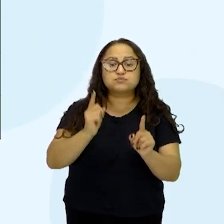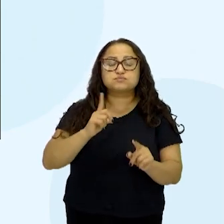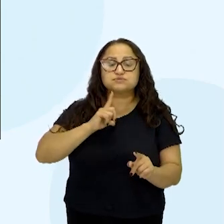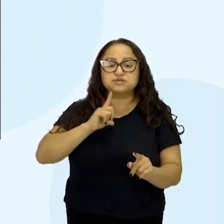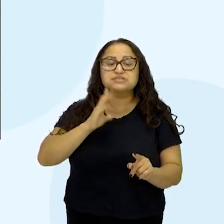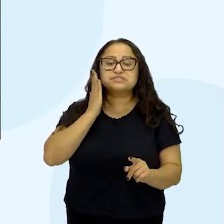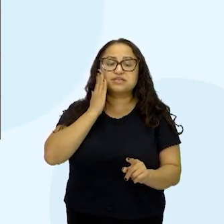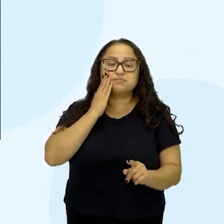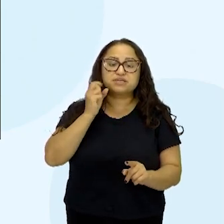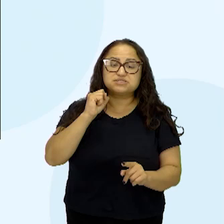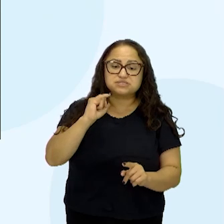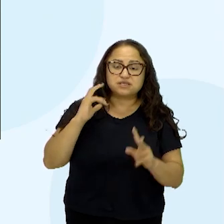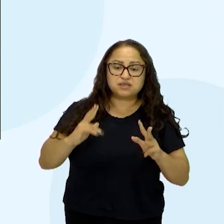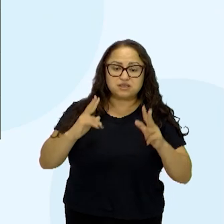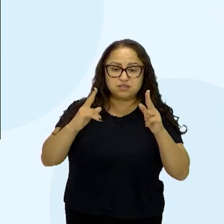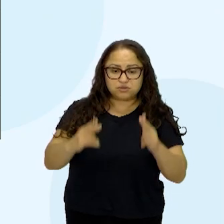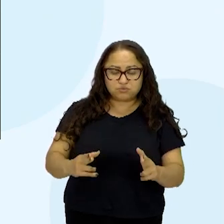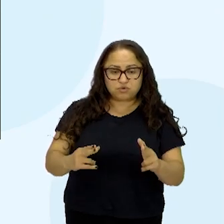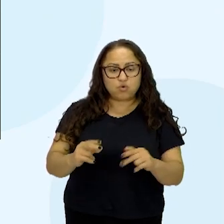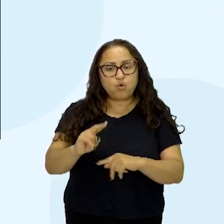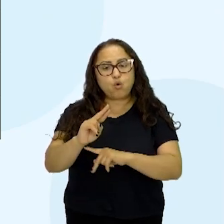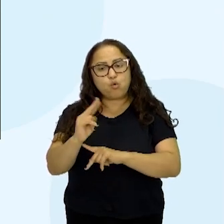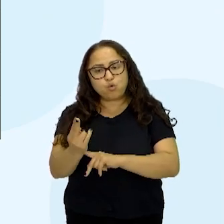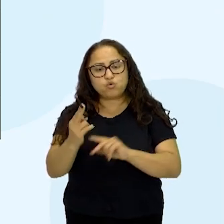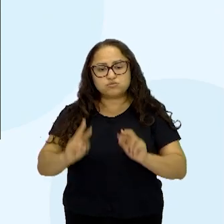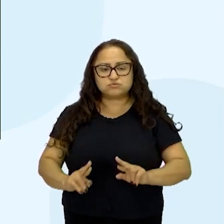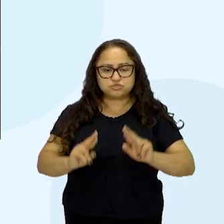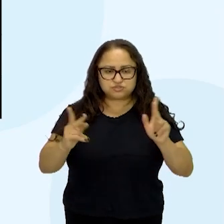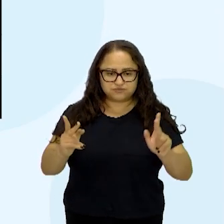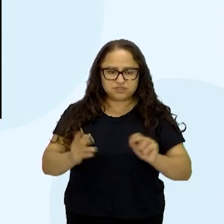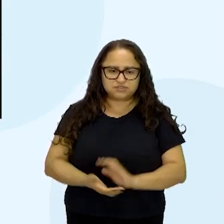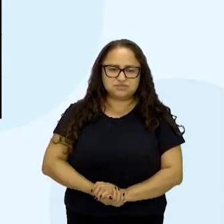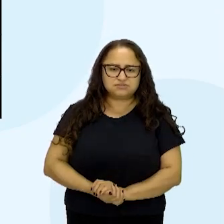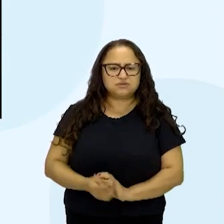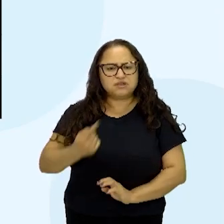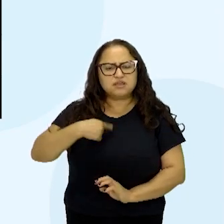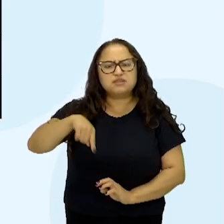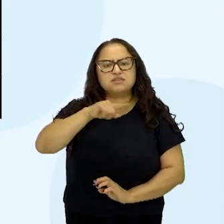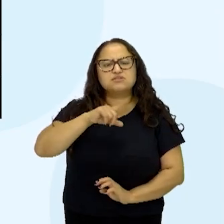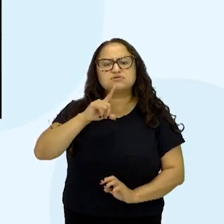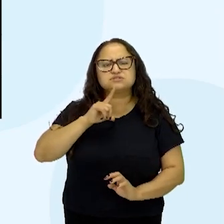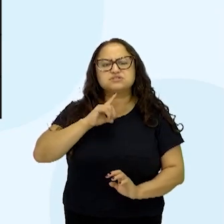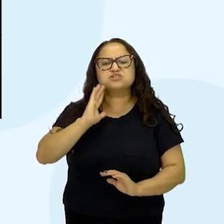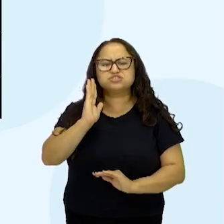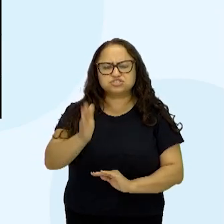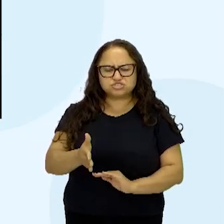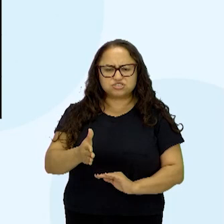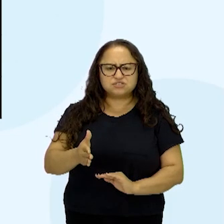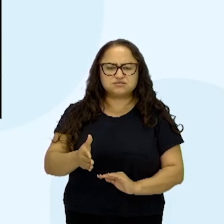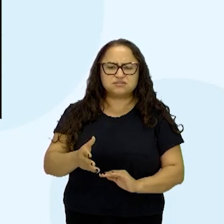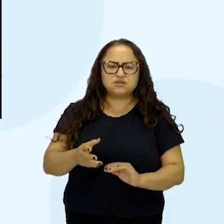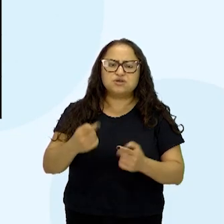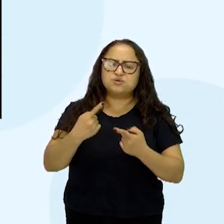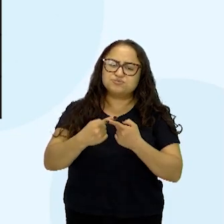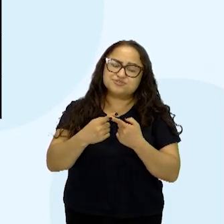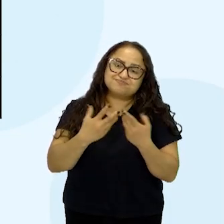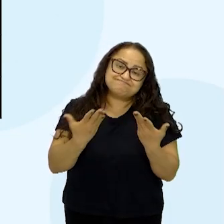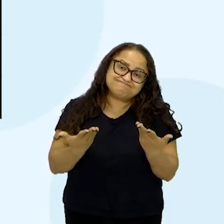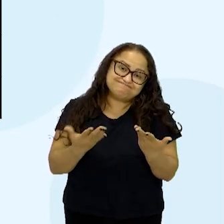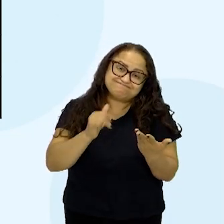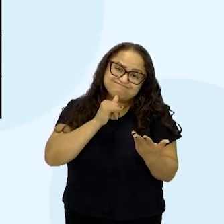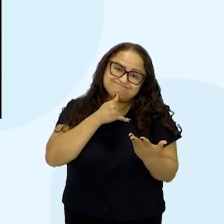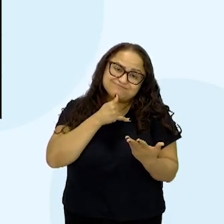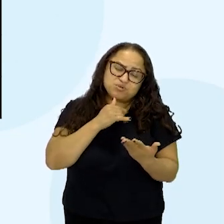mais semelhanças ou se a gente tem mais diferenças, tá? E na nossa última tela, já vamos colocar lá porque, sinto muito, o tempo está